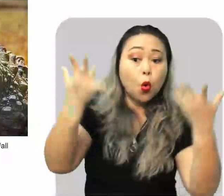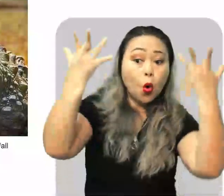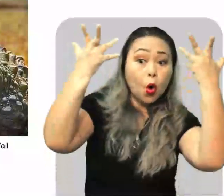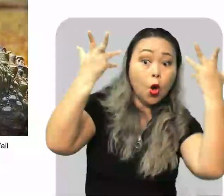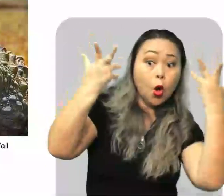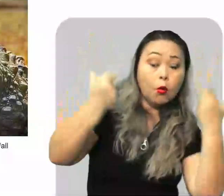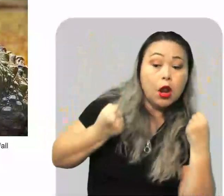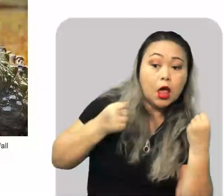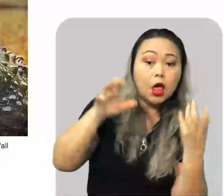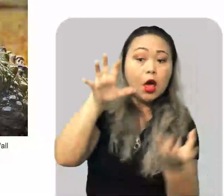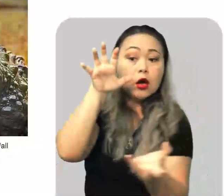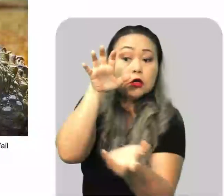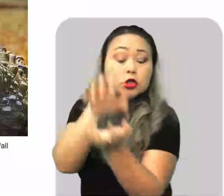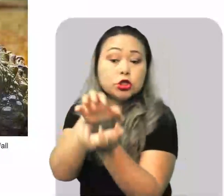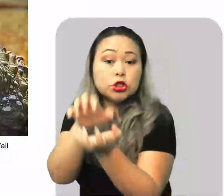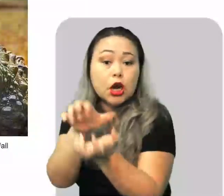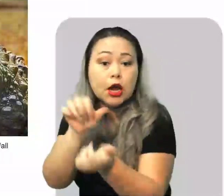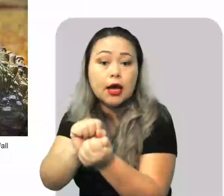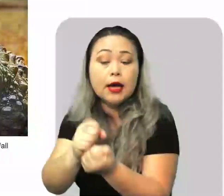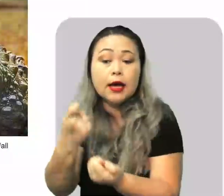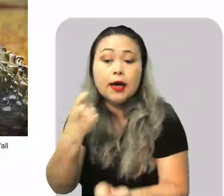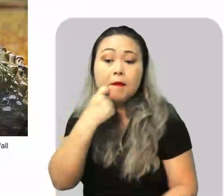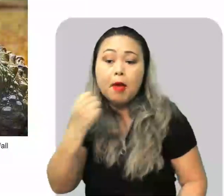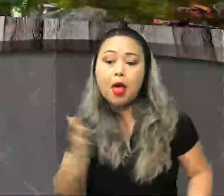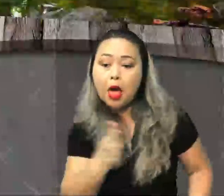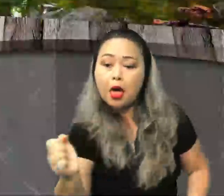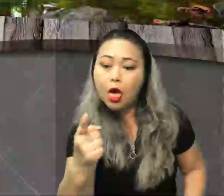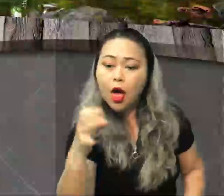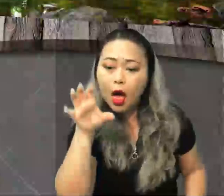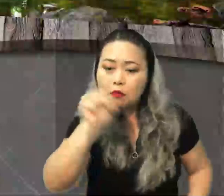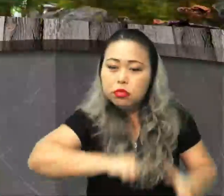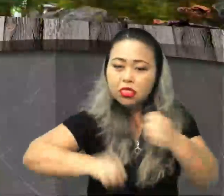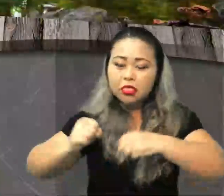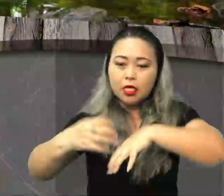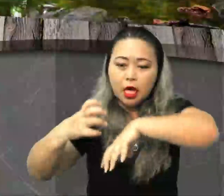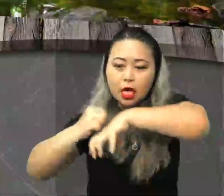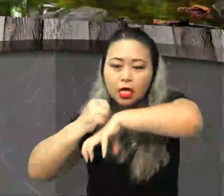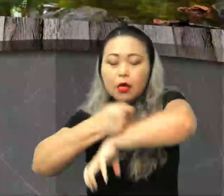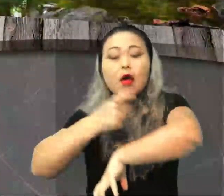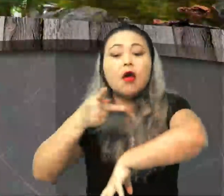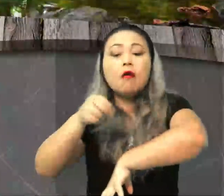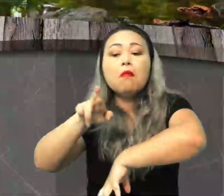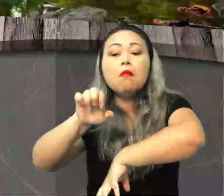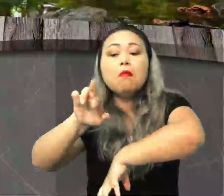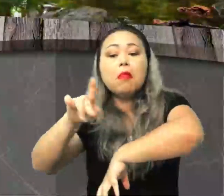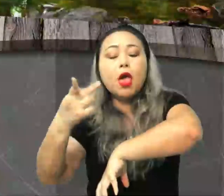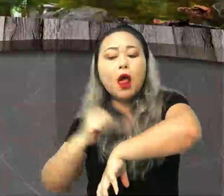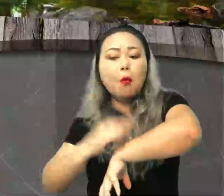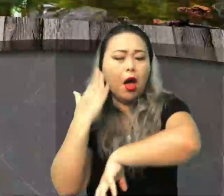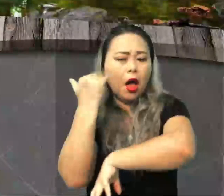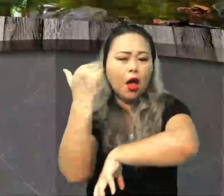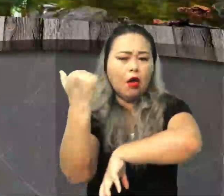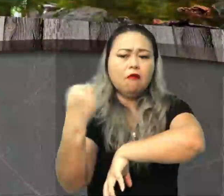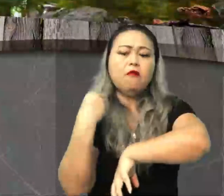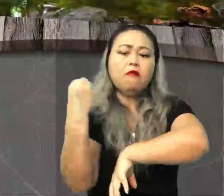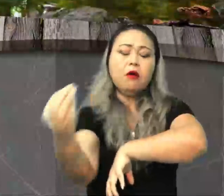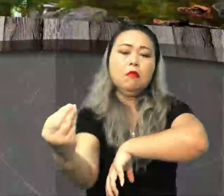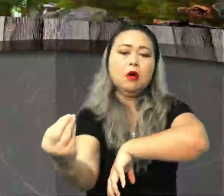o jacaré, a piranha. A piranha ela, ganhou uma fama terrível, né,